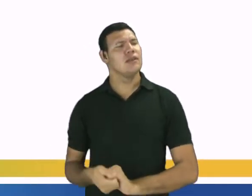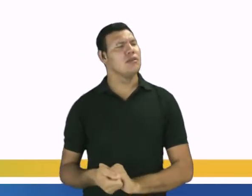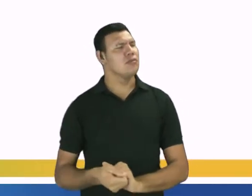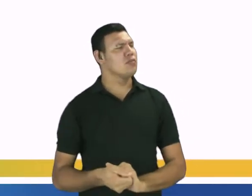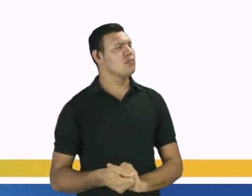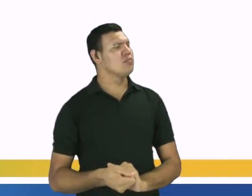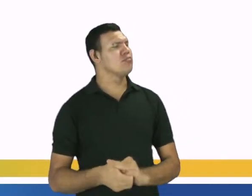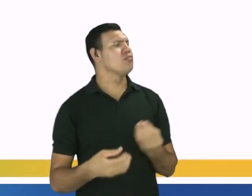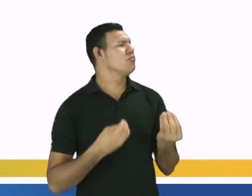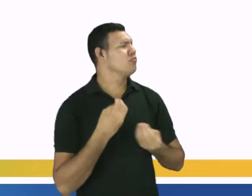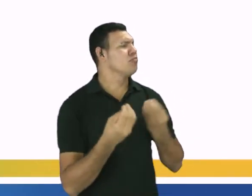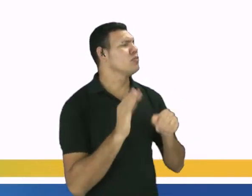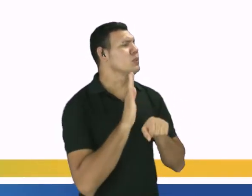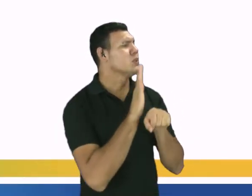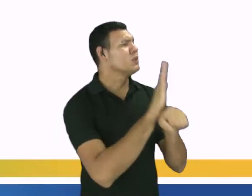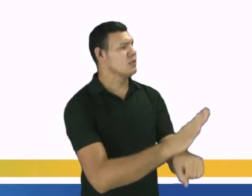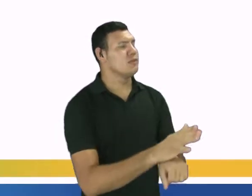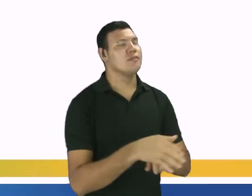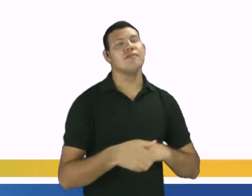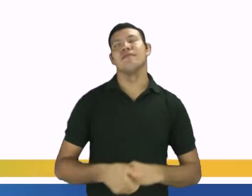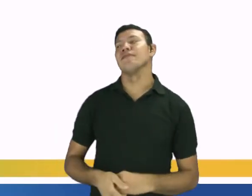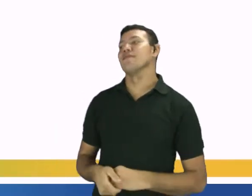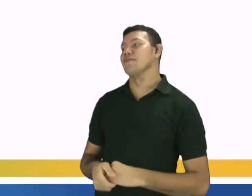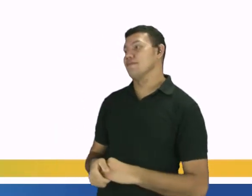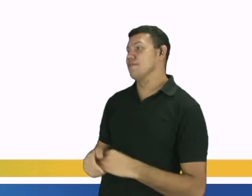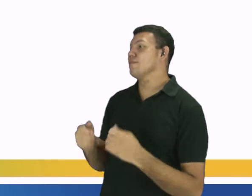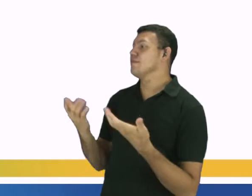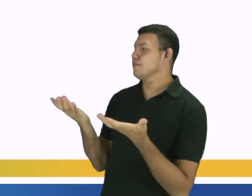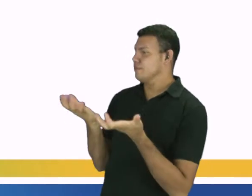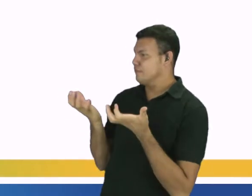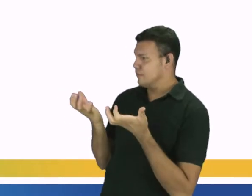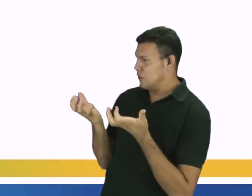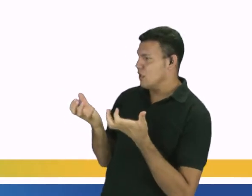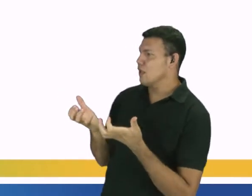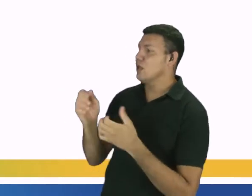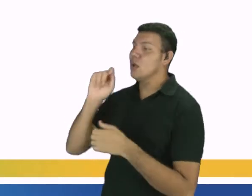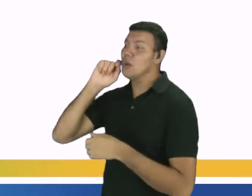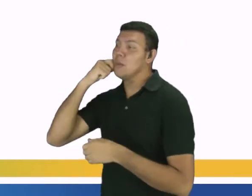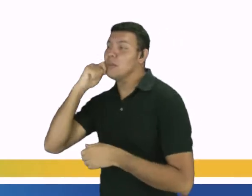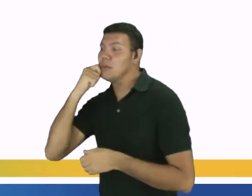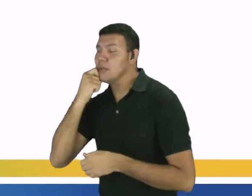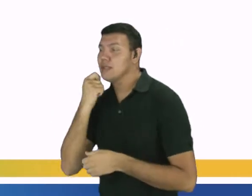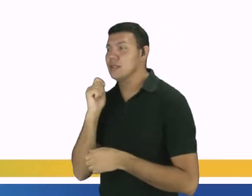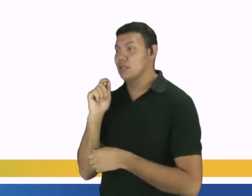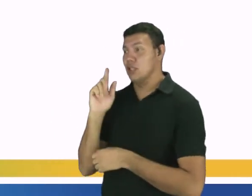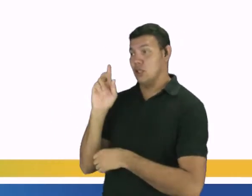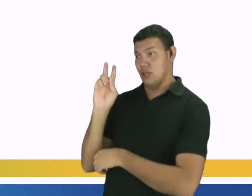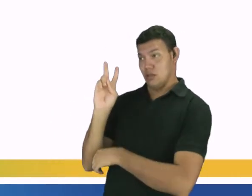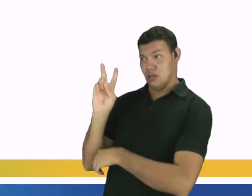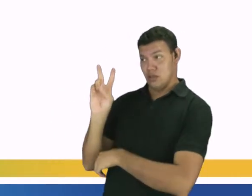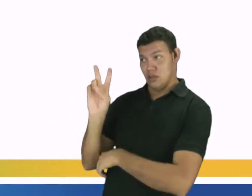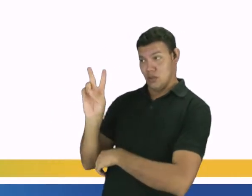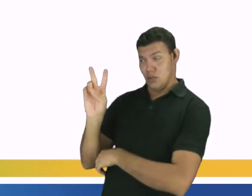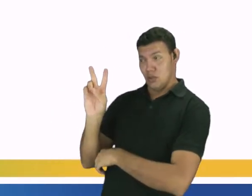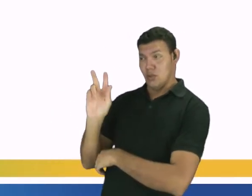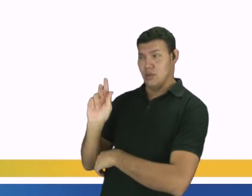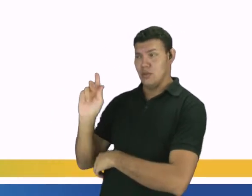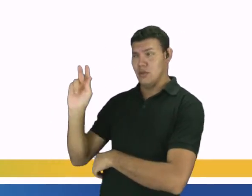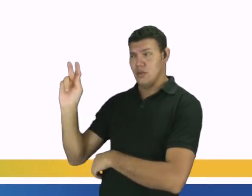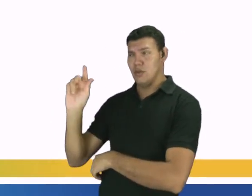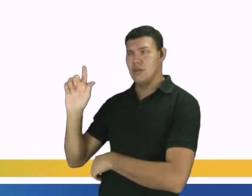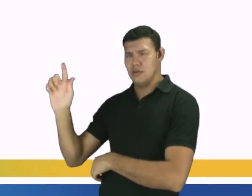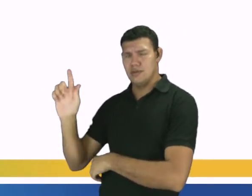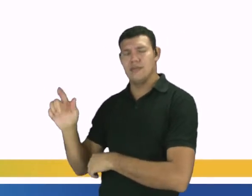puedo ayudarla? Necesito kilos de pan, por favor. 2 kilos de pan. Aquí están.